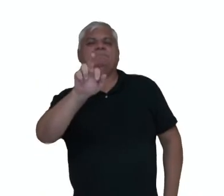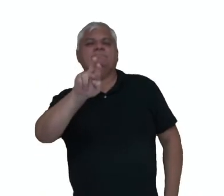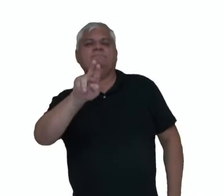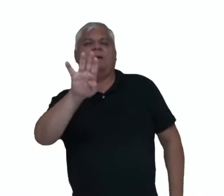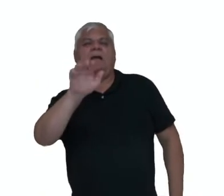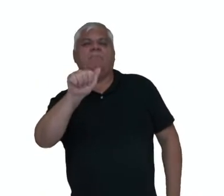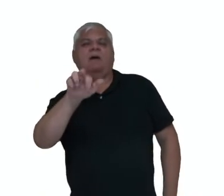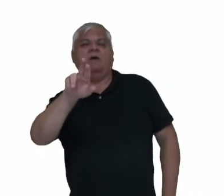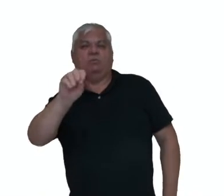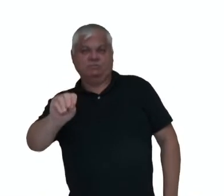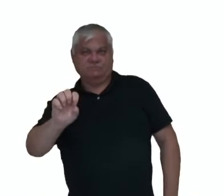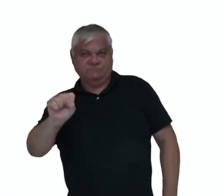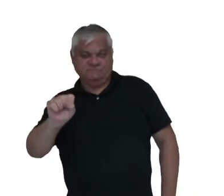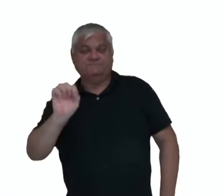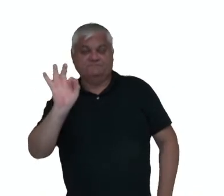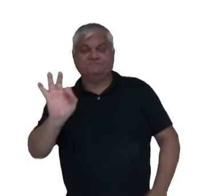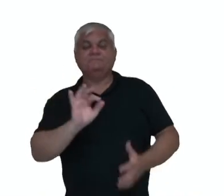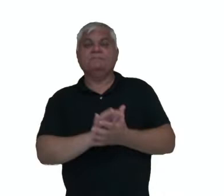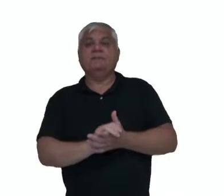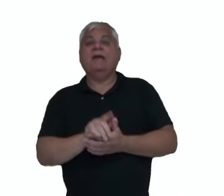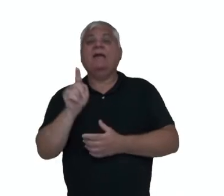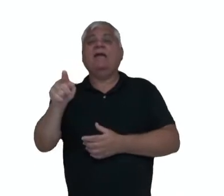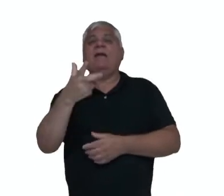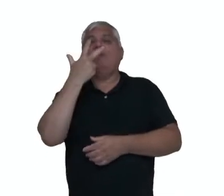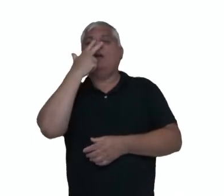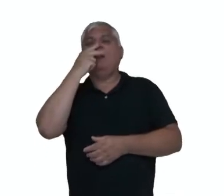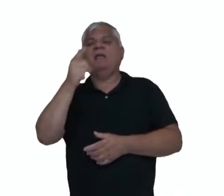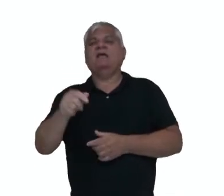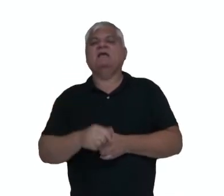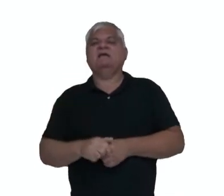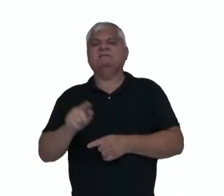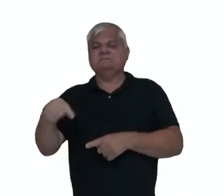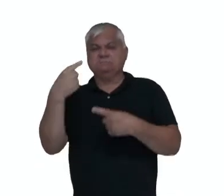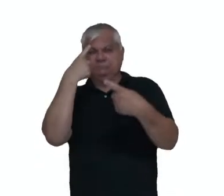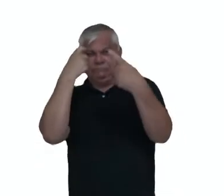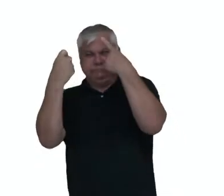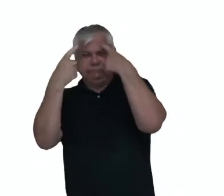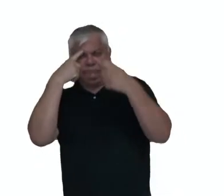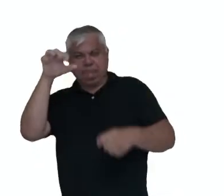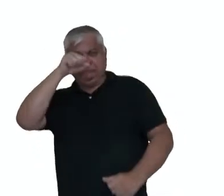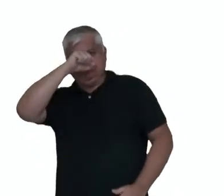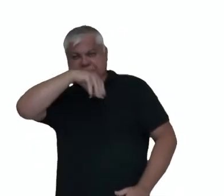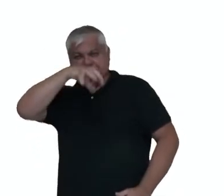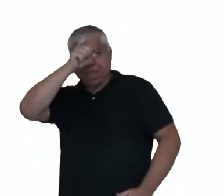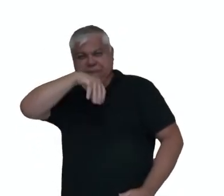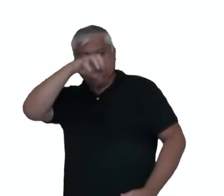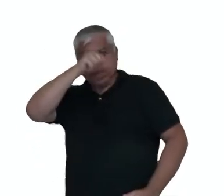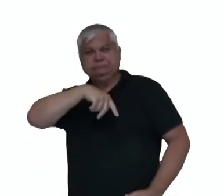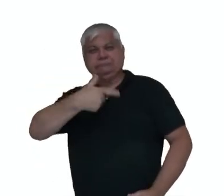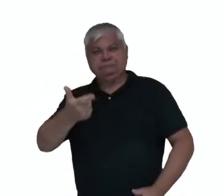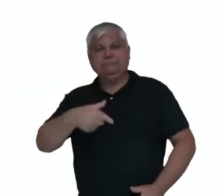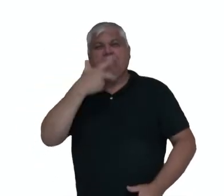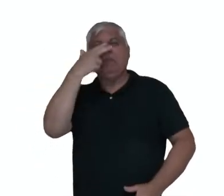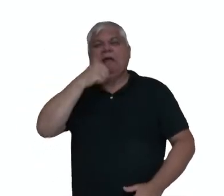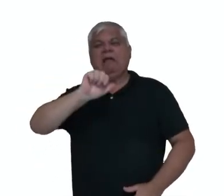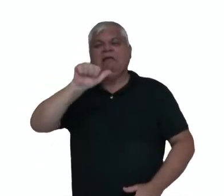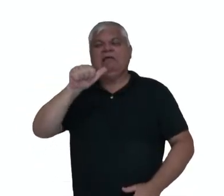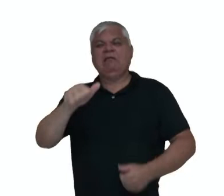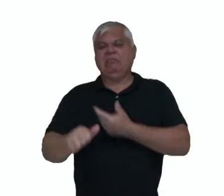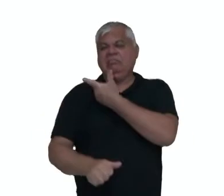E, posteriormente, ela vai se tornar uma expressão de selvageria, né, e crueldade, ou até mesmo essa falta